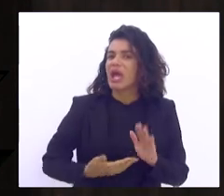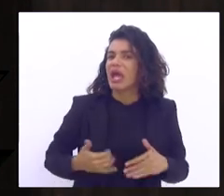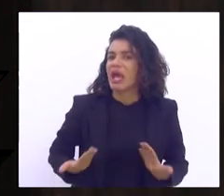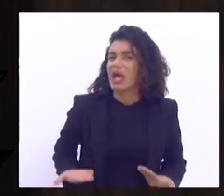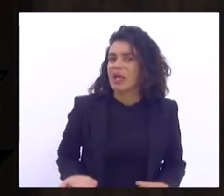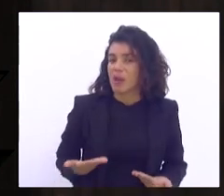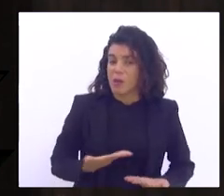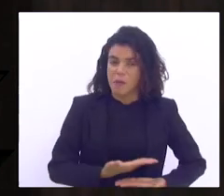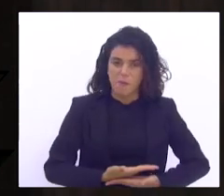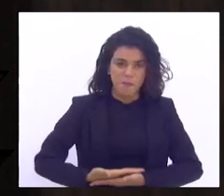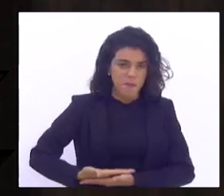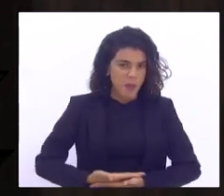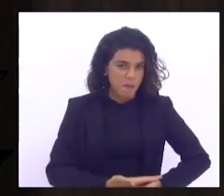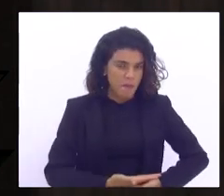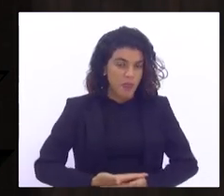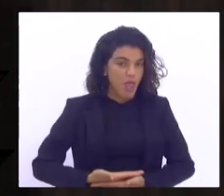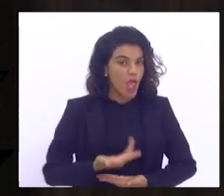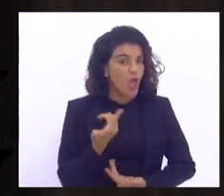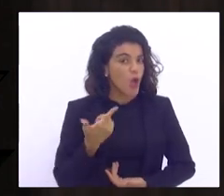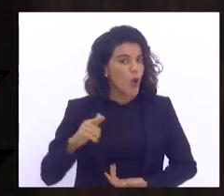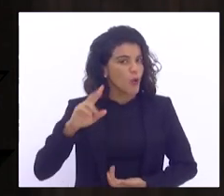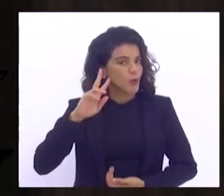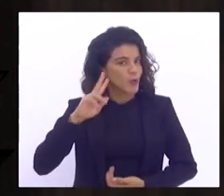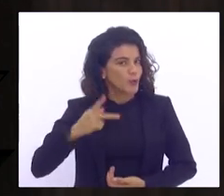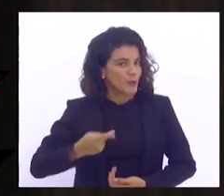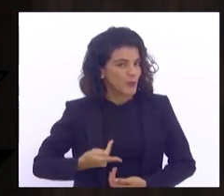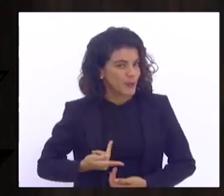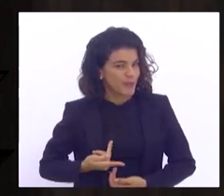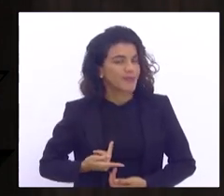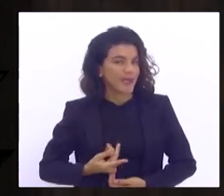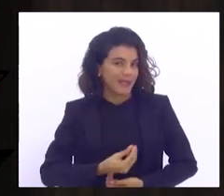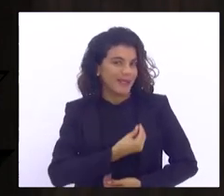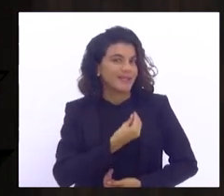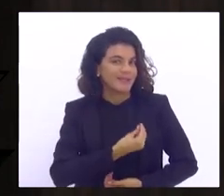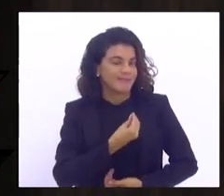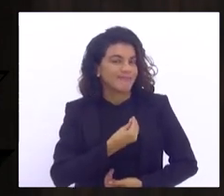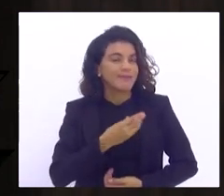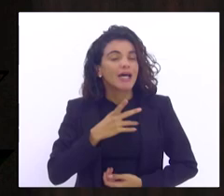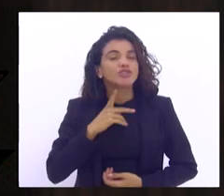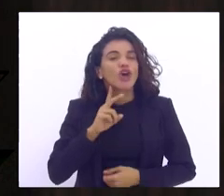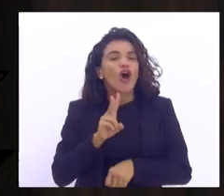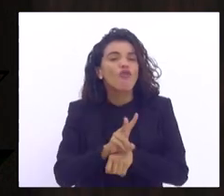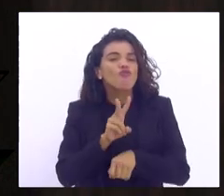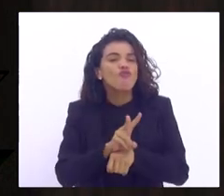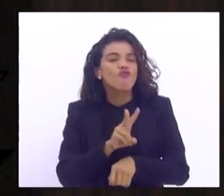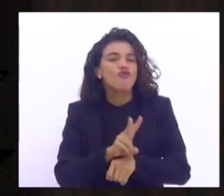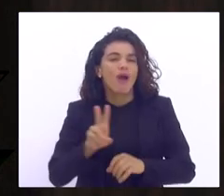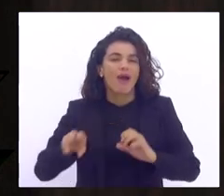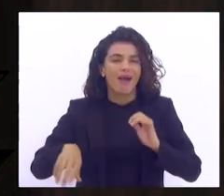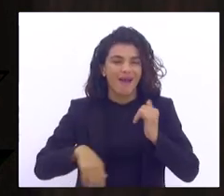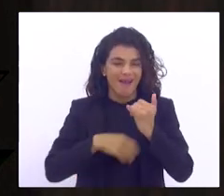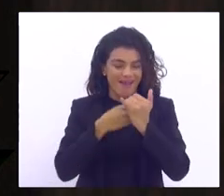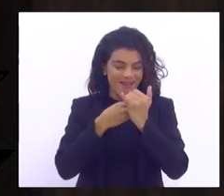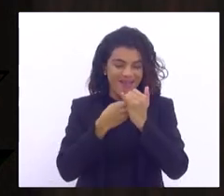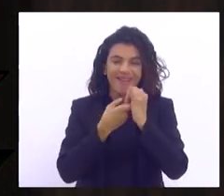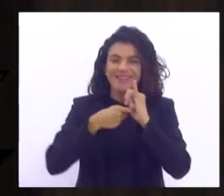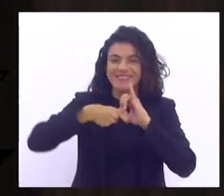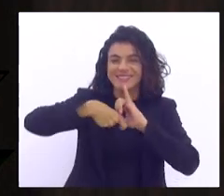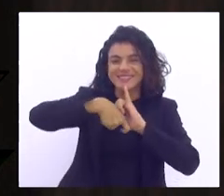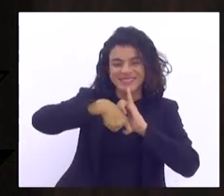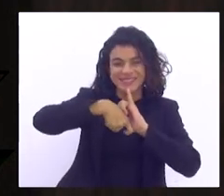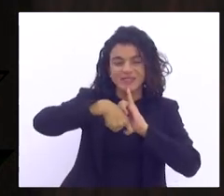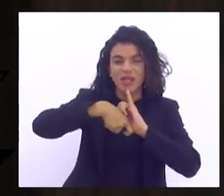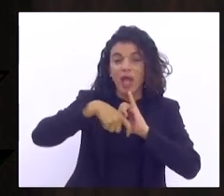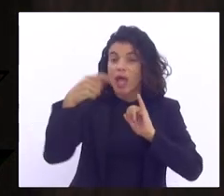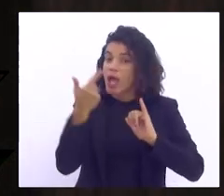O bebê, por exemplo, é um outro ser humano que está ali abrigado no ventre da mãe. Tem um patrimônio genético próprio. Portanto,